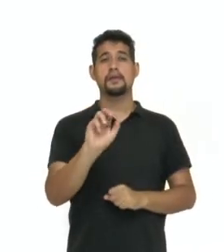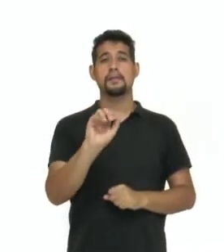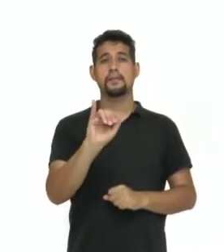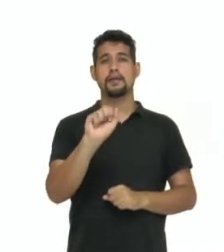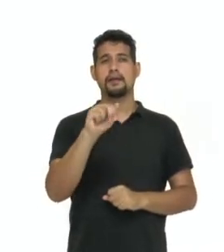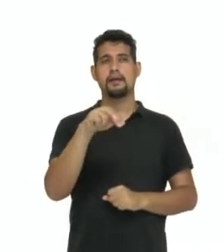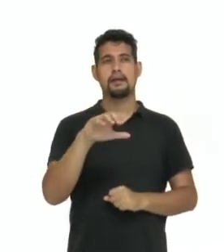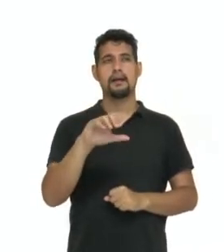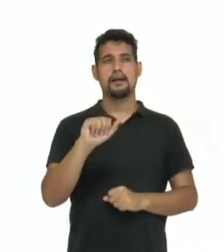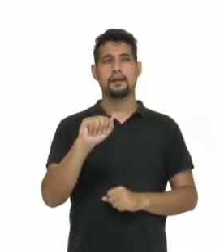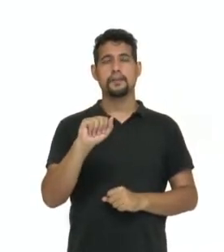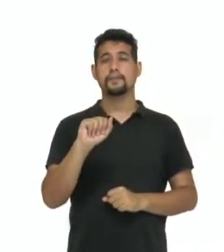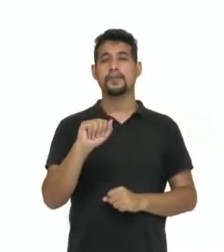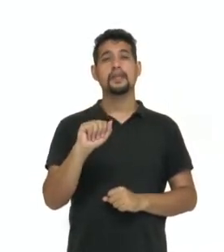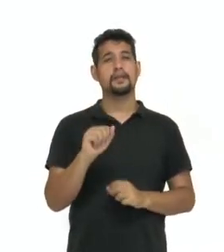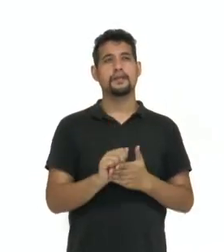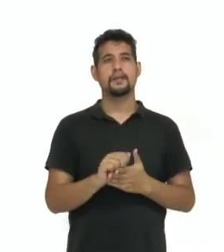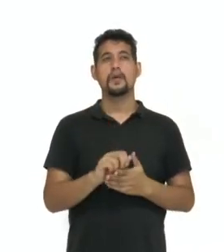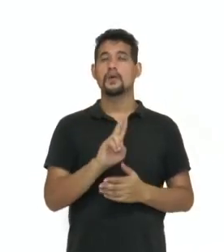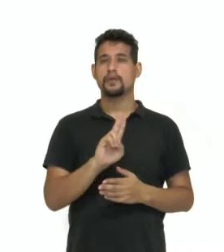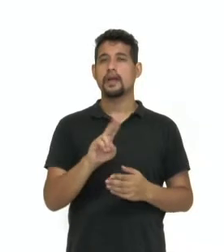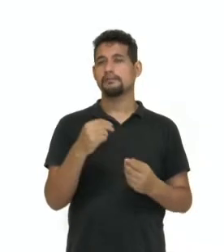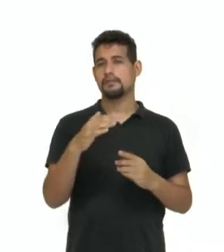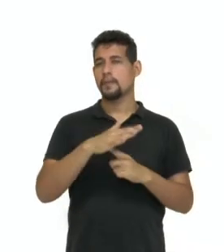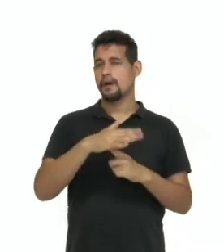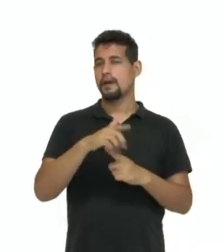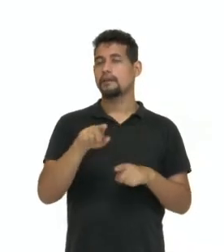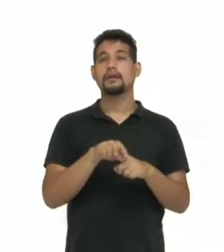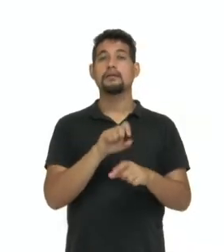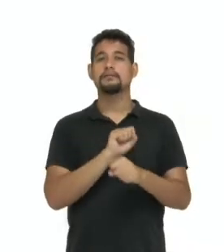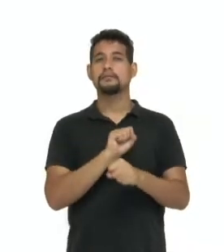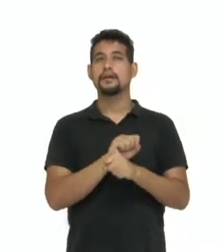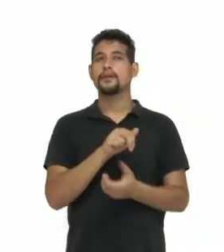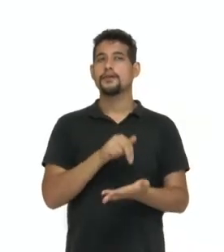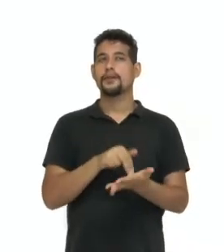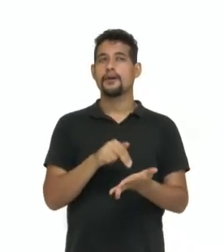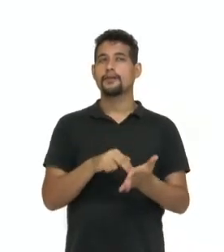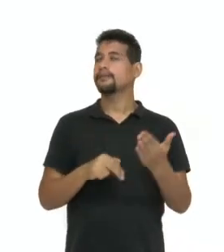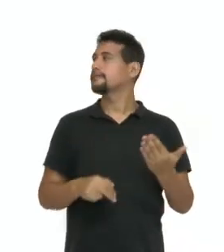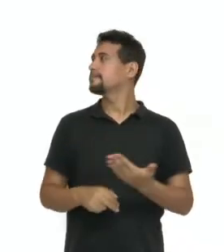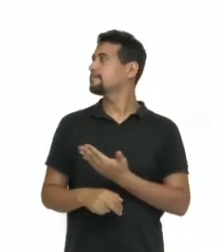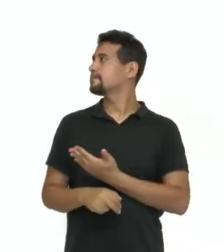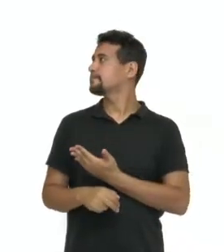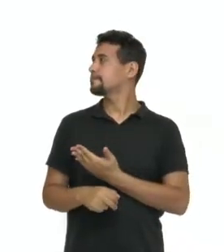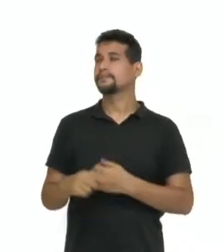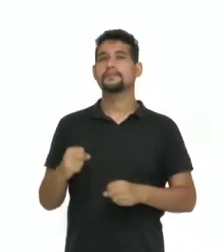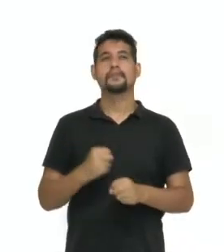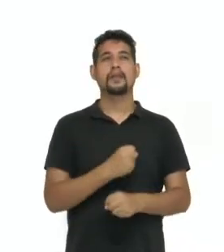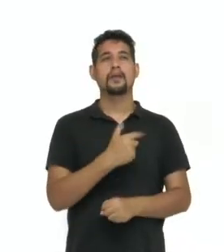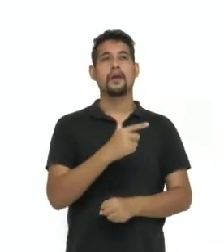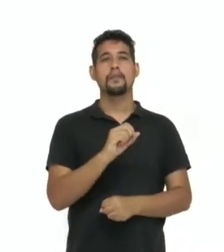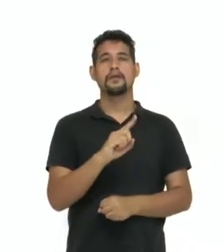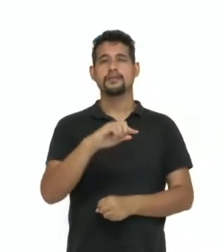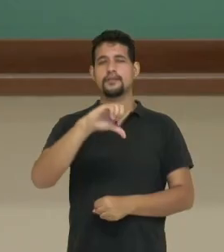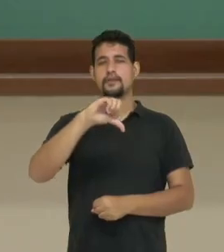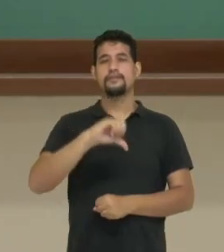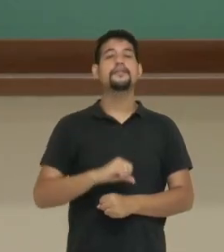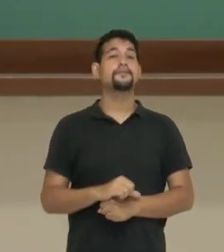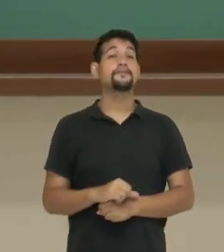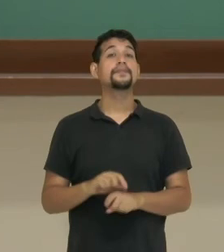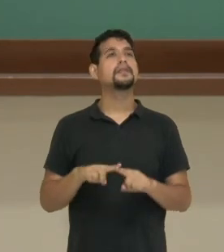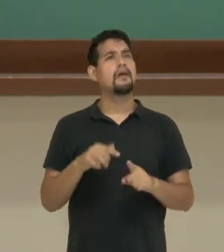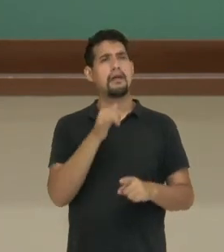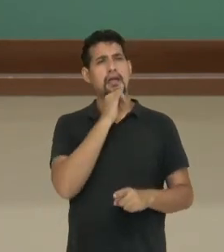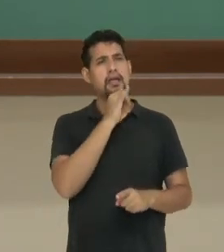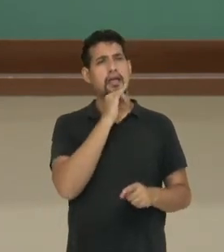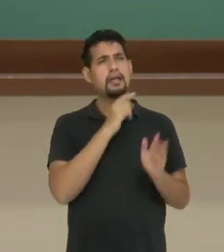Francisca Pardinho, de Paranavaí, aguardando a sua nota no JEPS 2019. Então, mais um